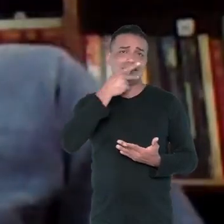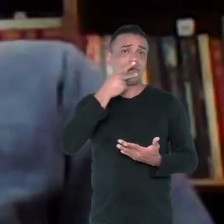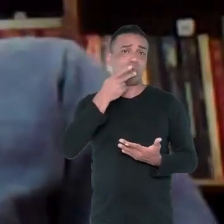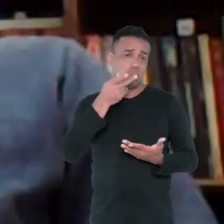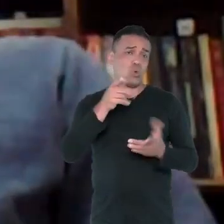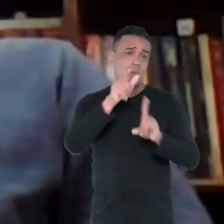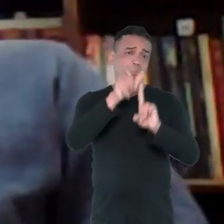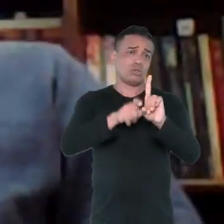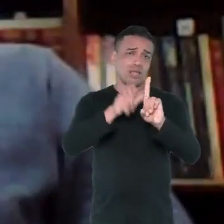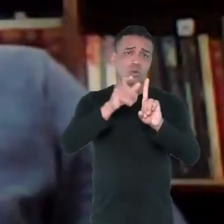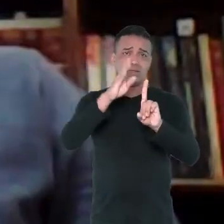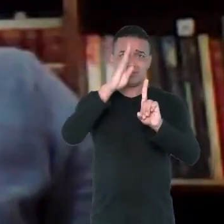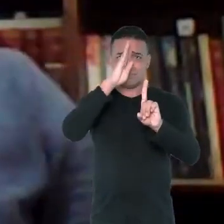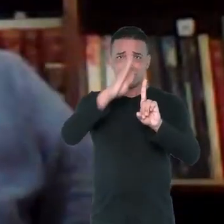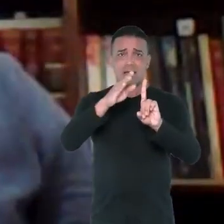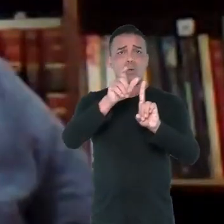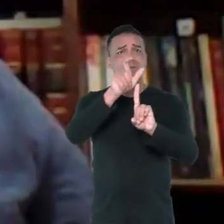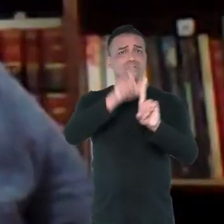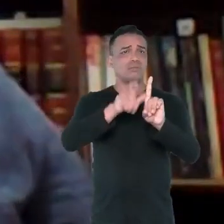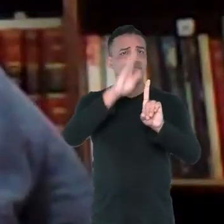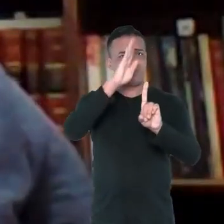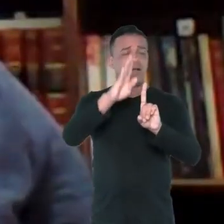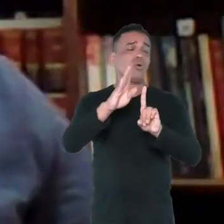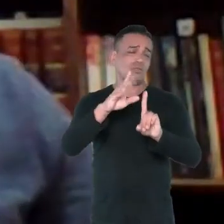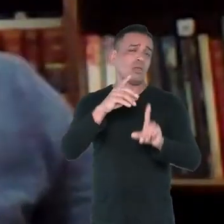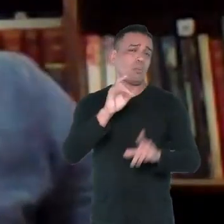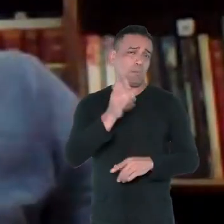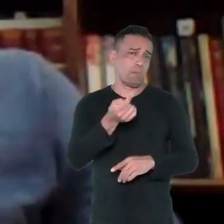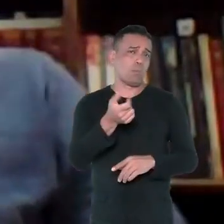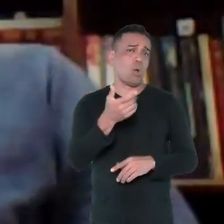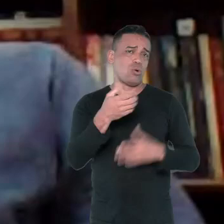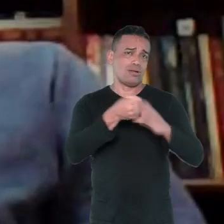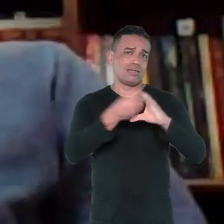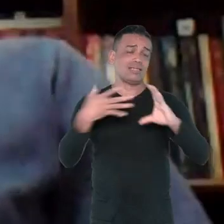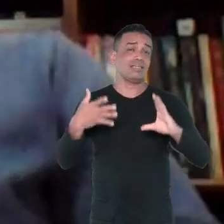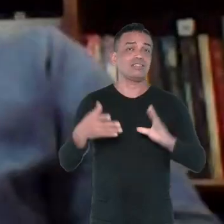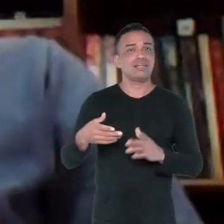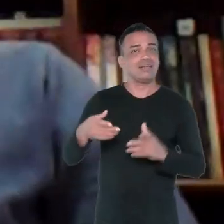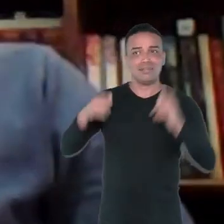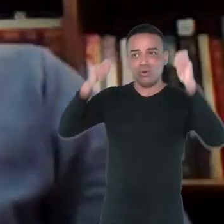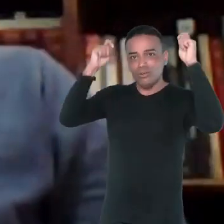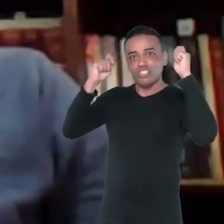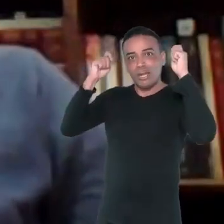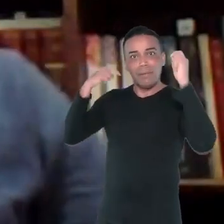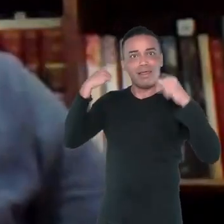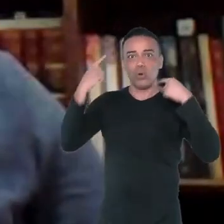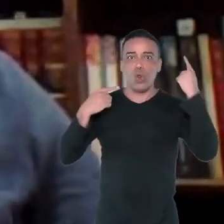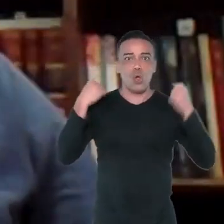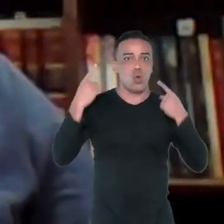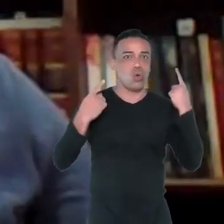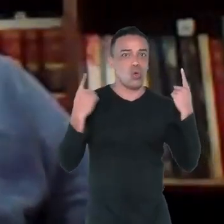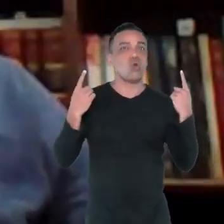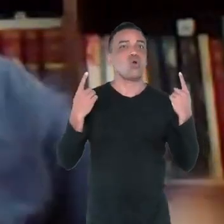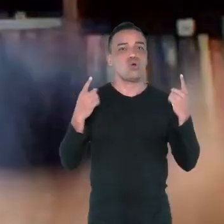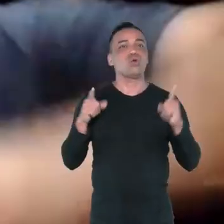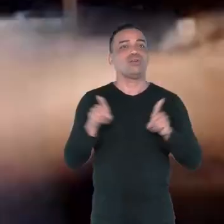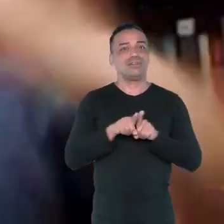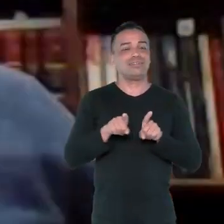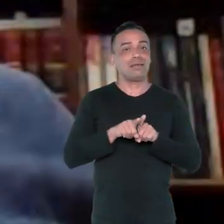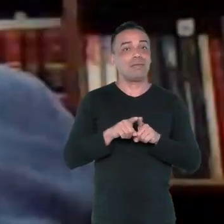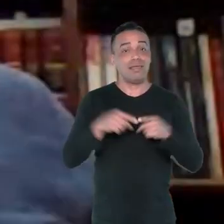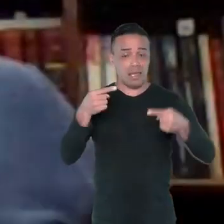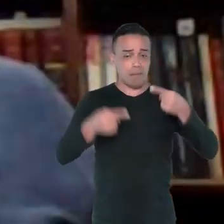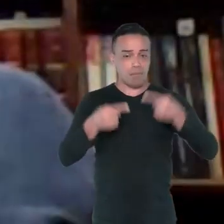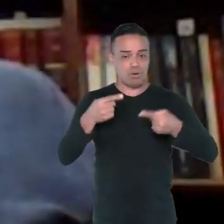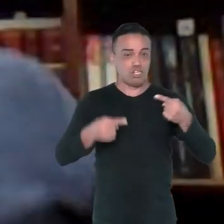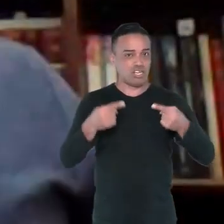né? O Juan, que é o chapeleiro louco, também, apesar de ser